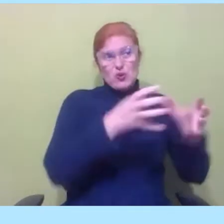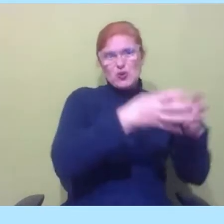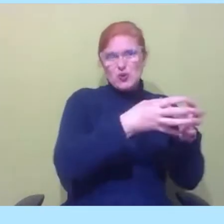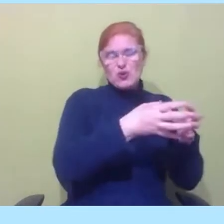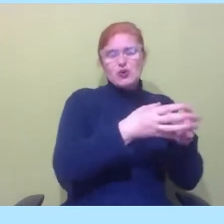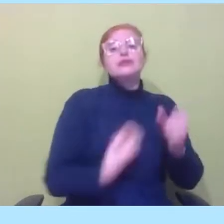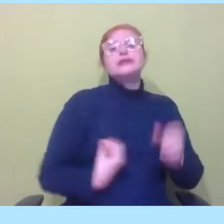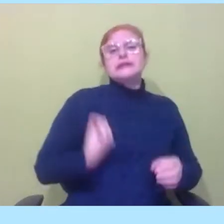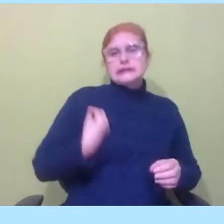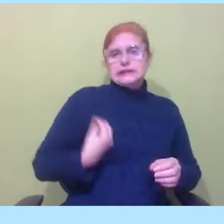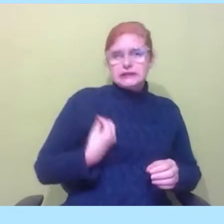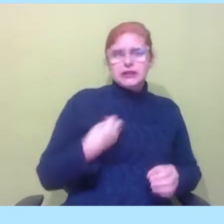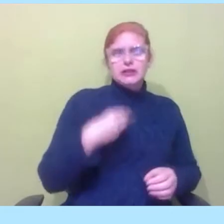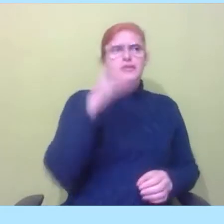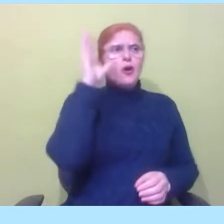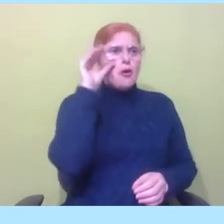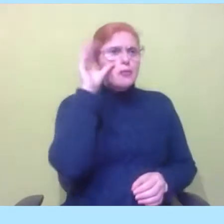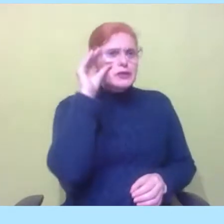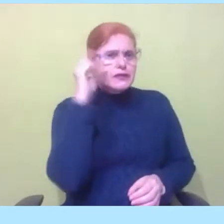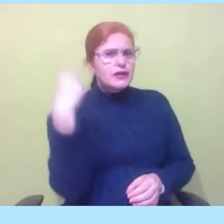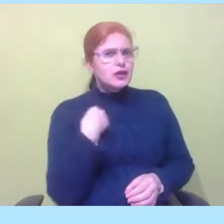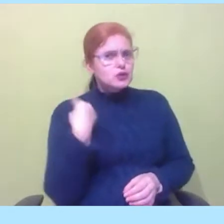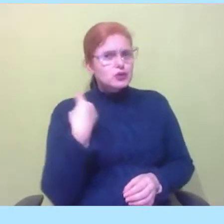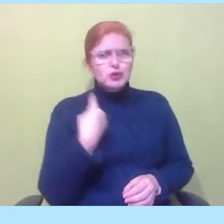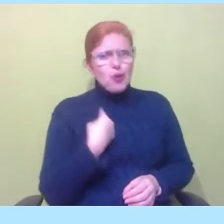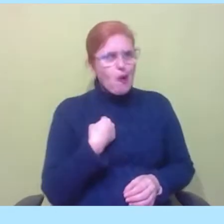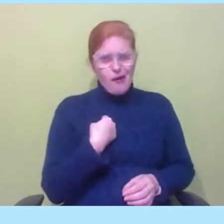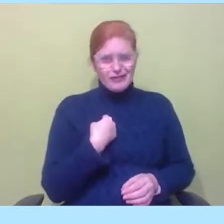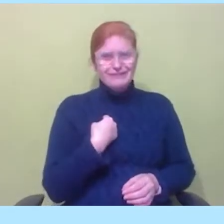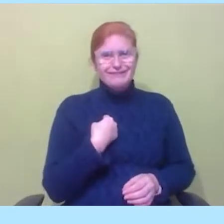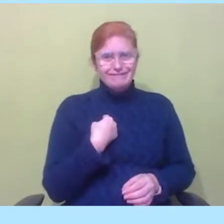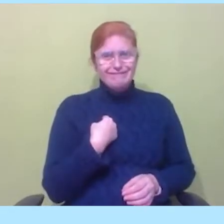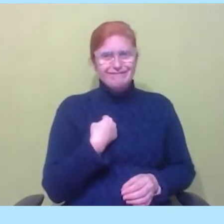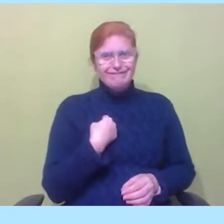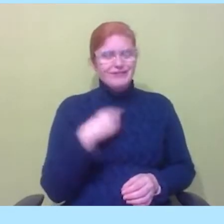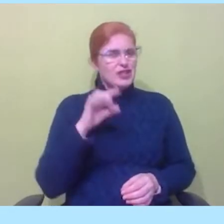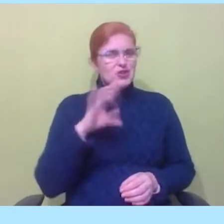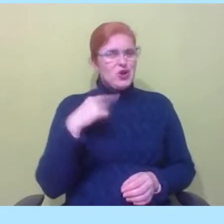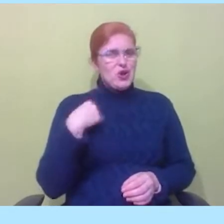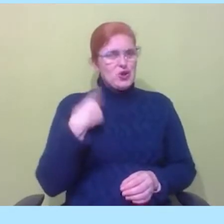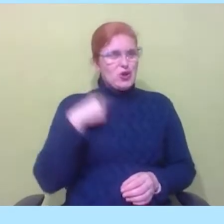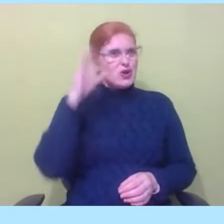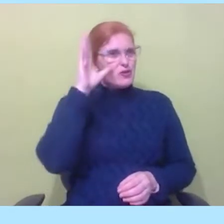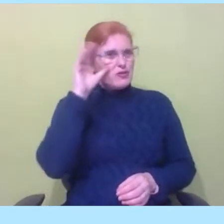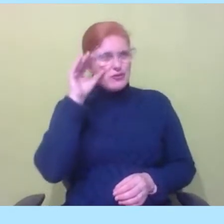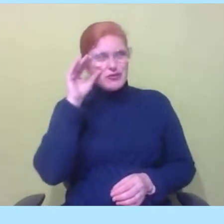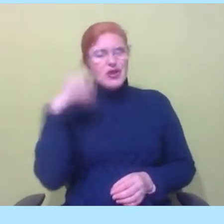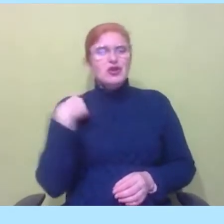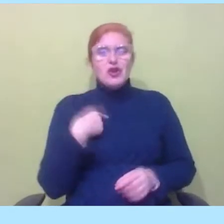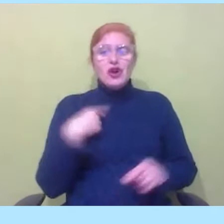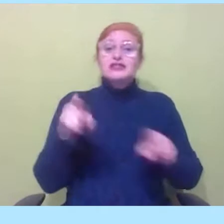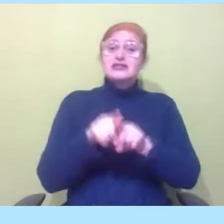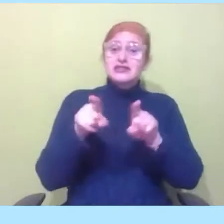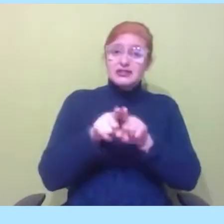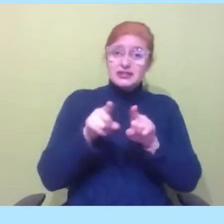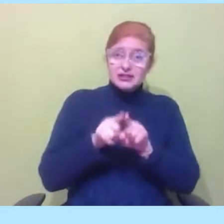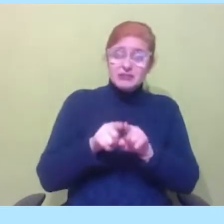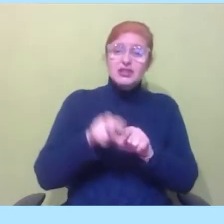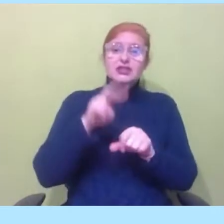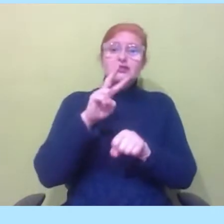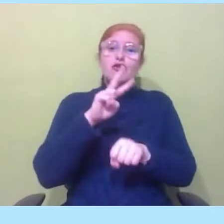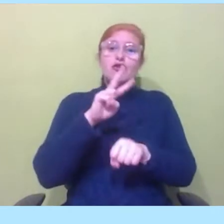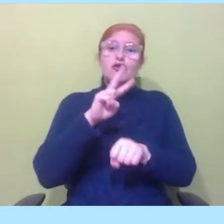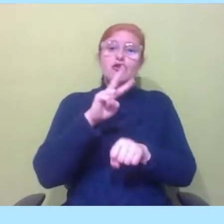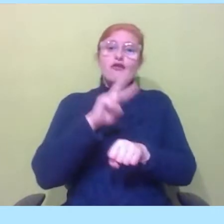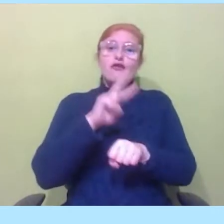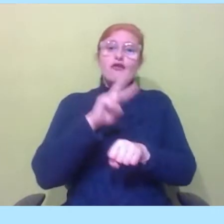vendo o que a gente está fazendo também, não é só a gente que está observando, nós estamos sendo vistas e observadas, vigiadas o tempo todo, a gente sabe